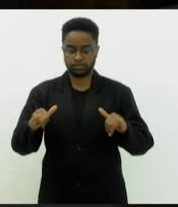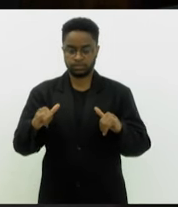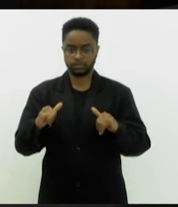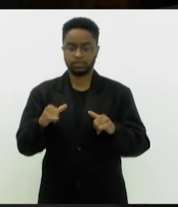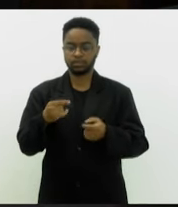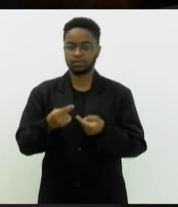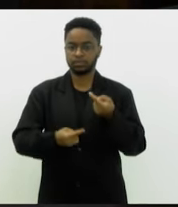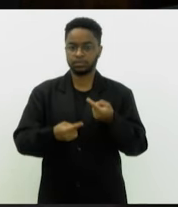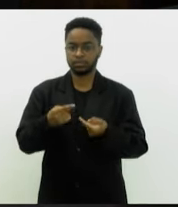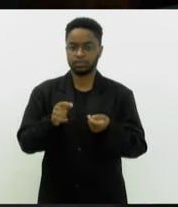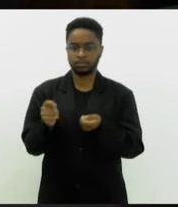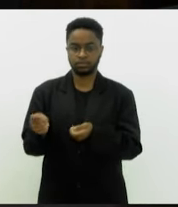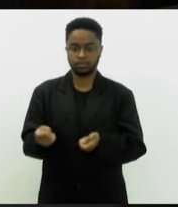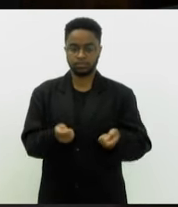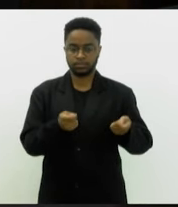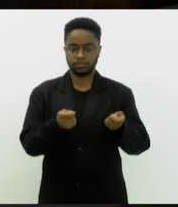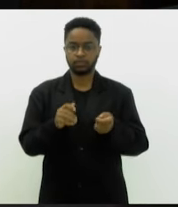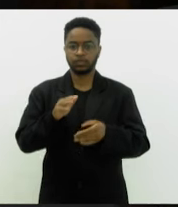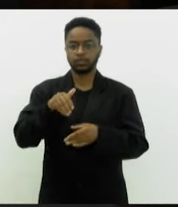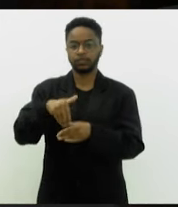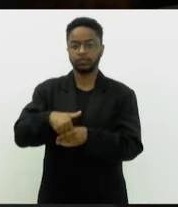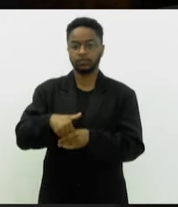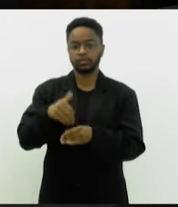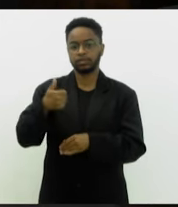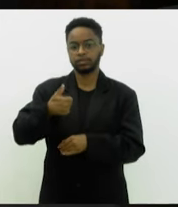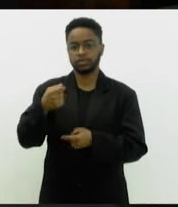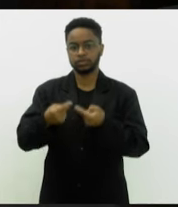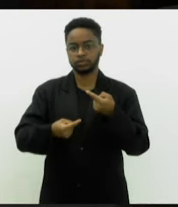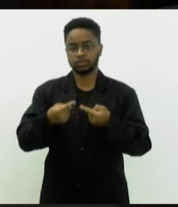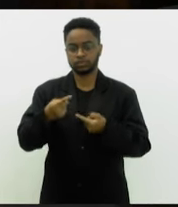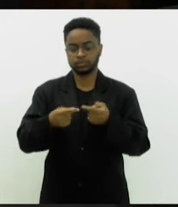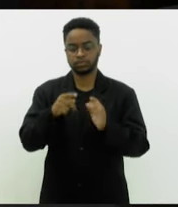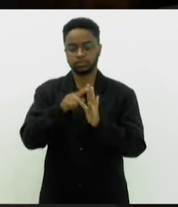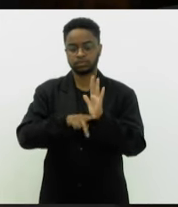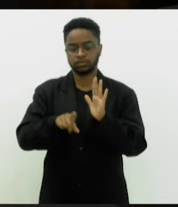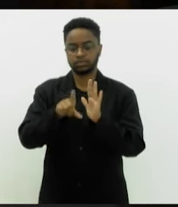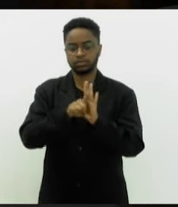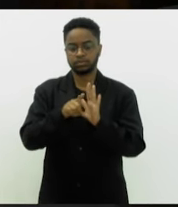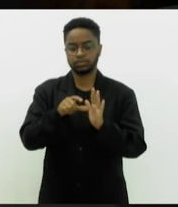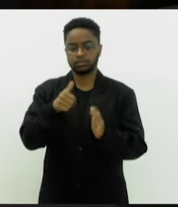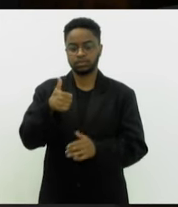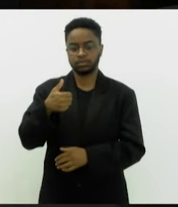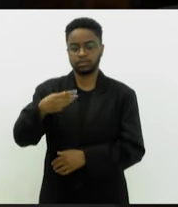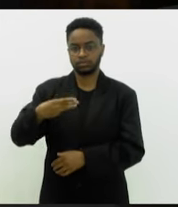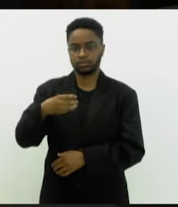tramitação ordinária, em votação, em primeira discussão, projeto de lei número